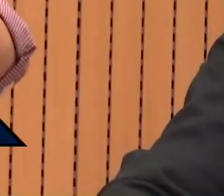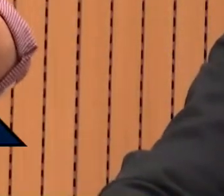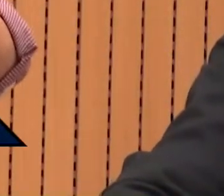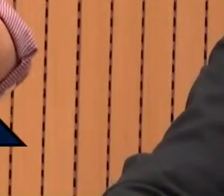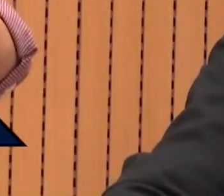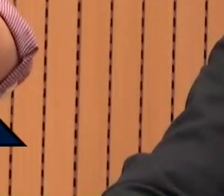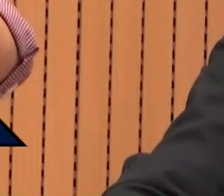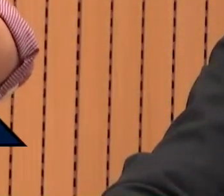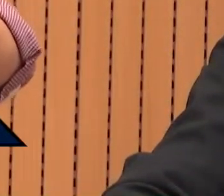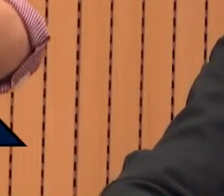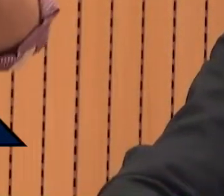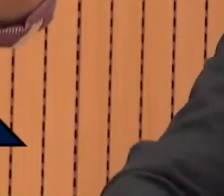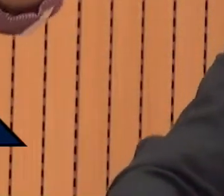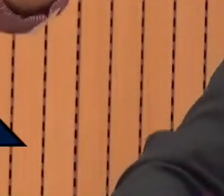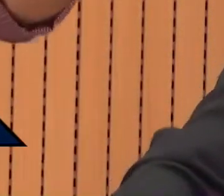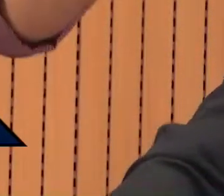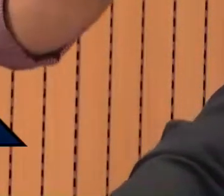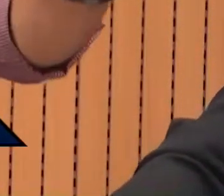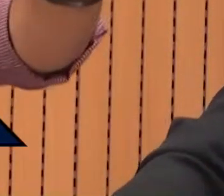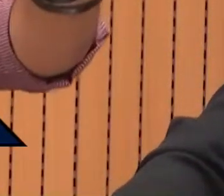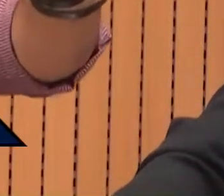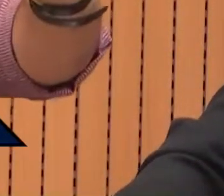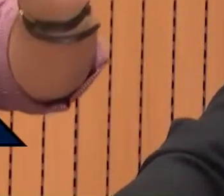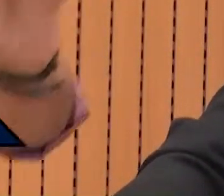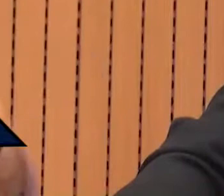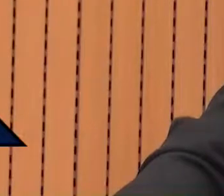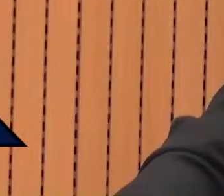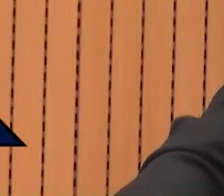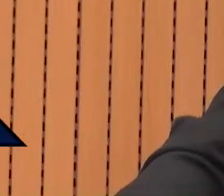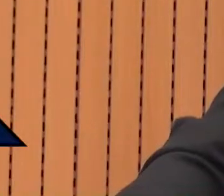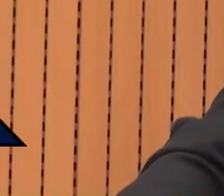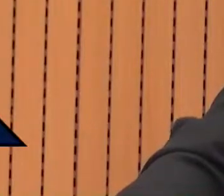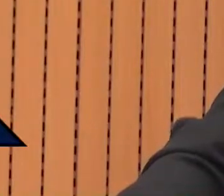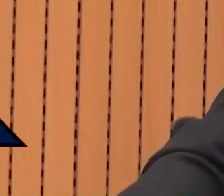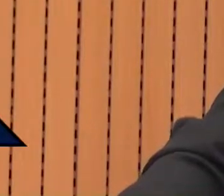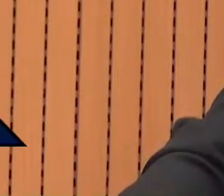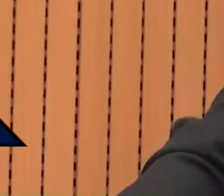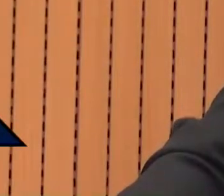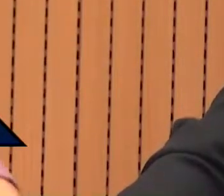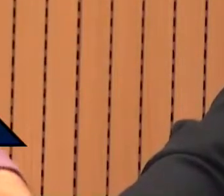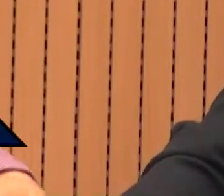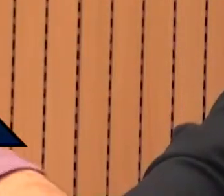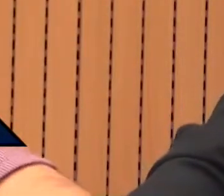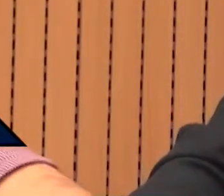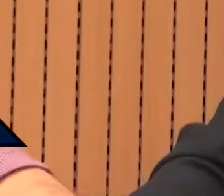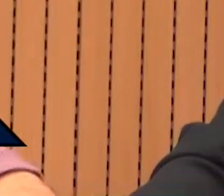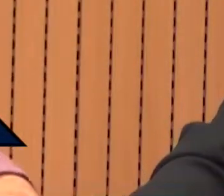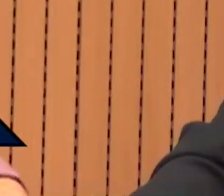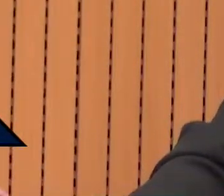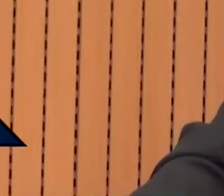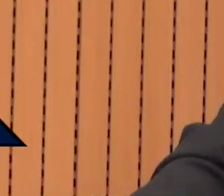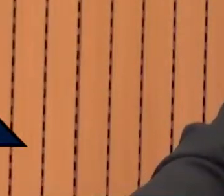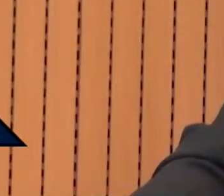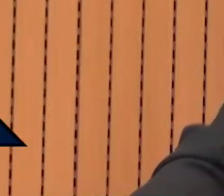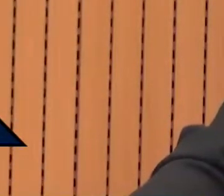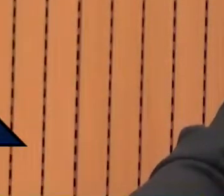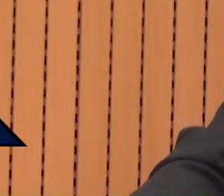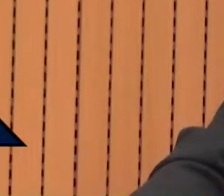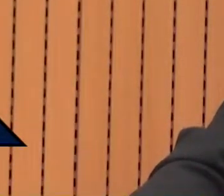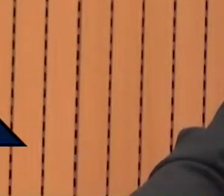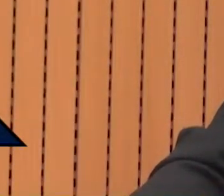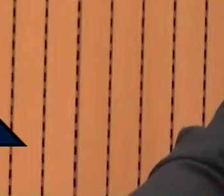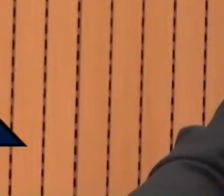essa representação das mães, para que a gente possa estar... Quarta-feira, com certeza a Fabiana, o Elton,